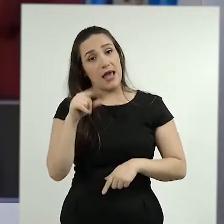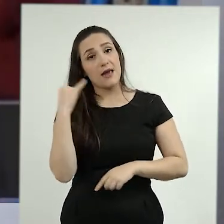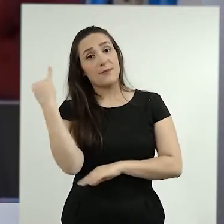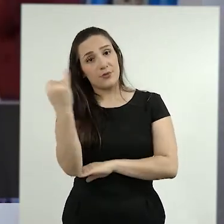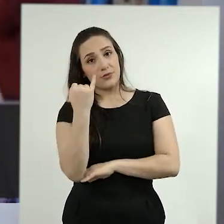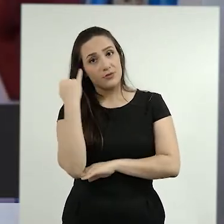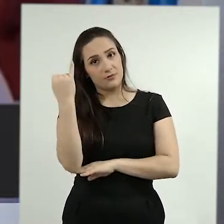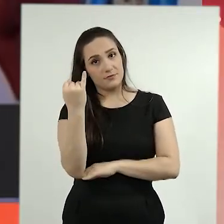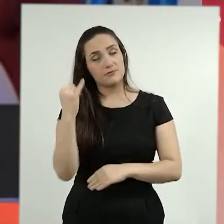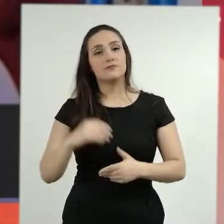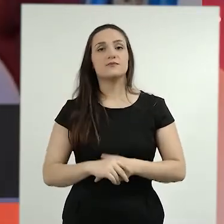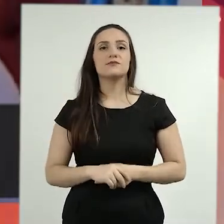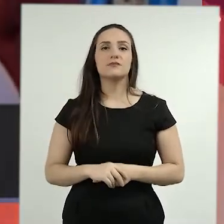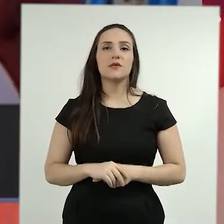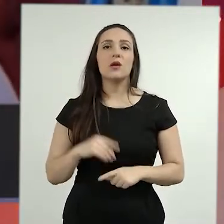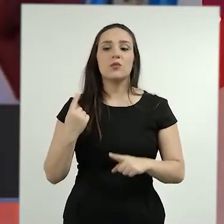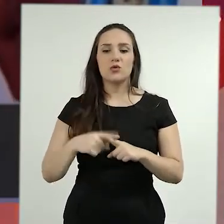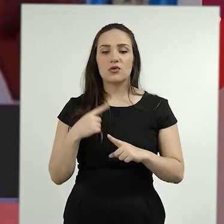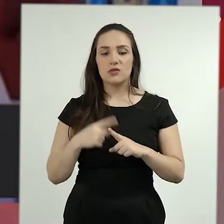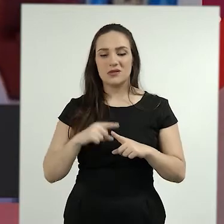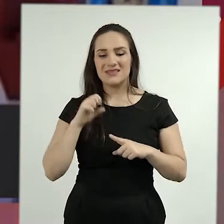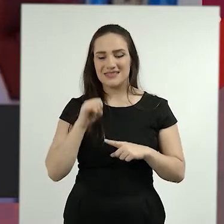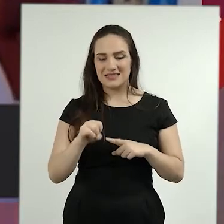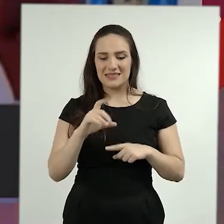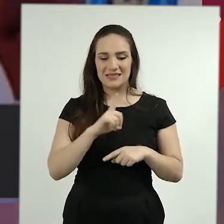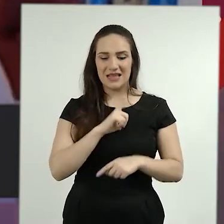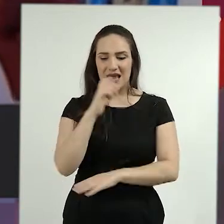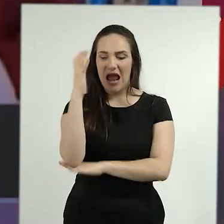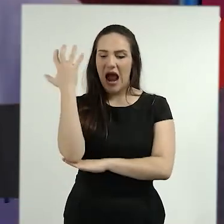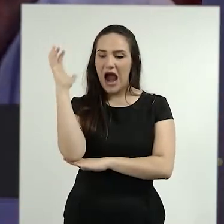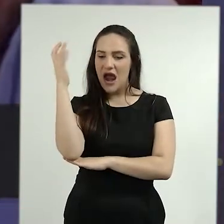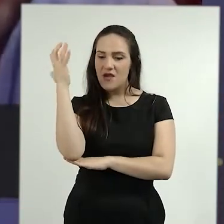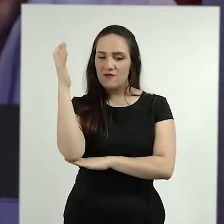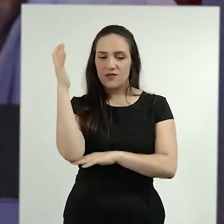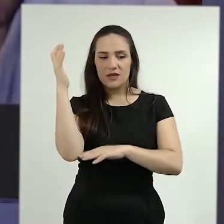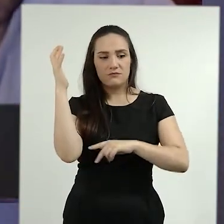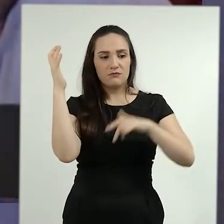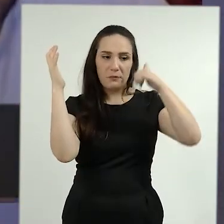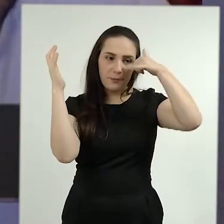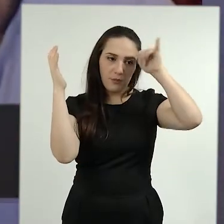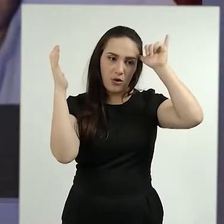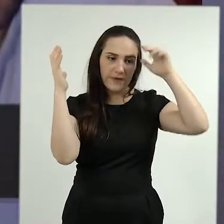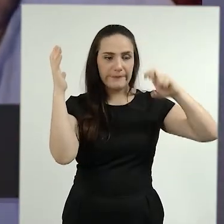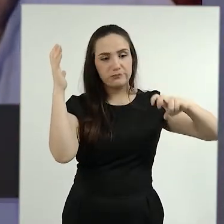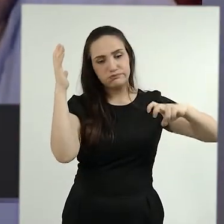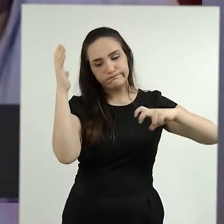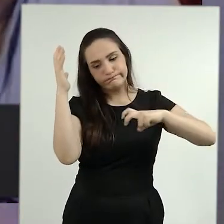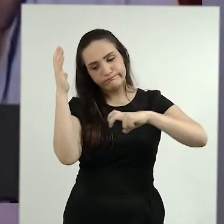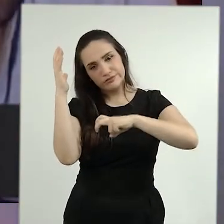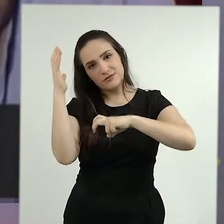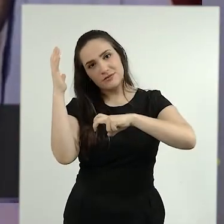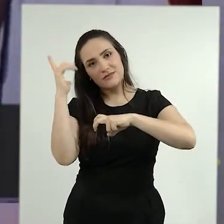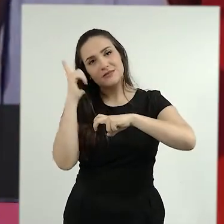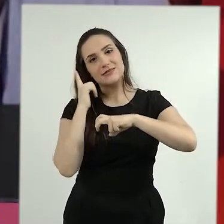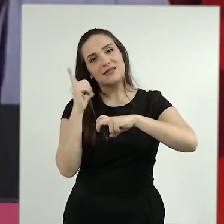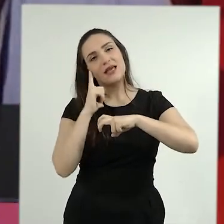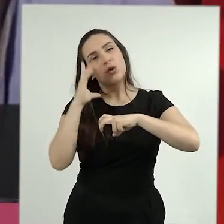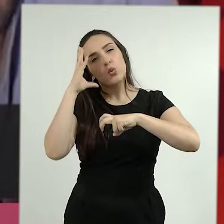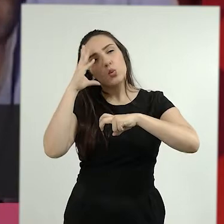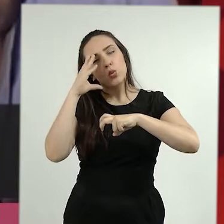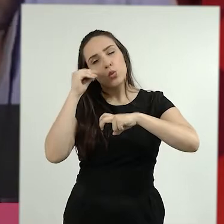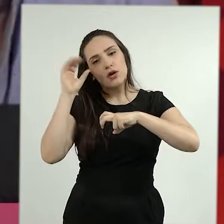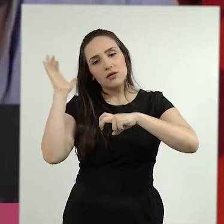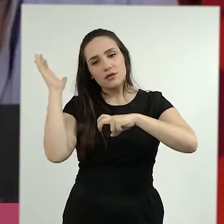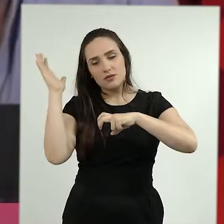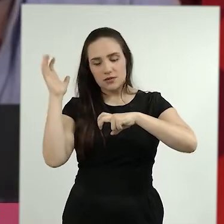áreas são importantes para a sombra, para o gado, para que o pasto nativo no Pantanal, que essa é uma vantagem da criação de gado no Pantanal, é ter o